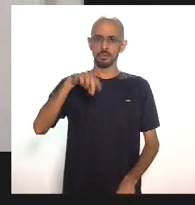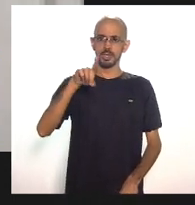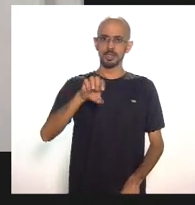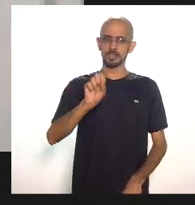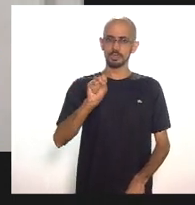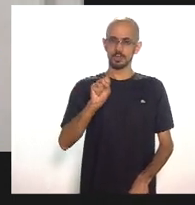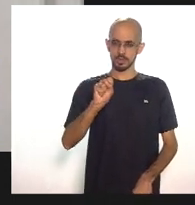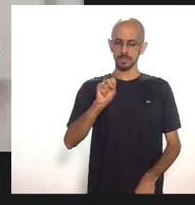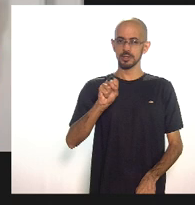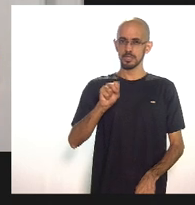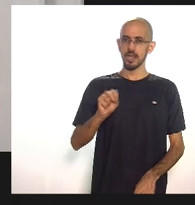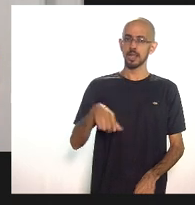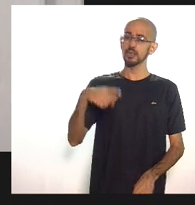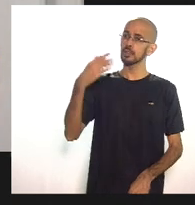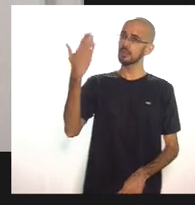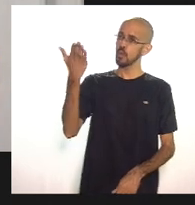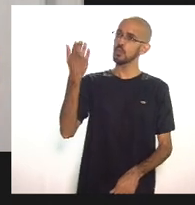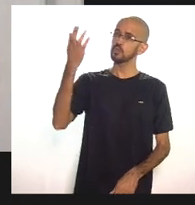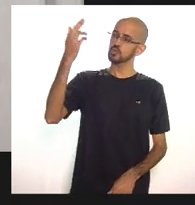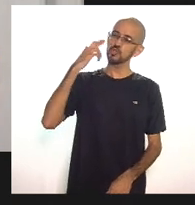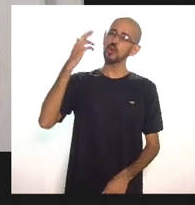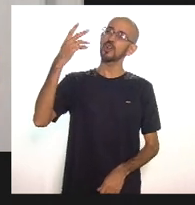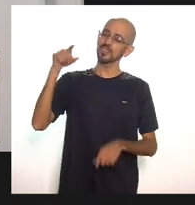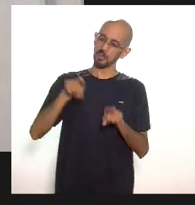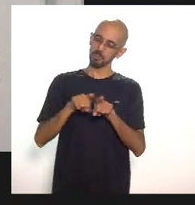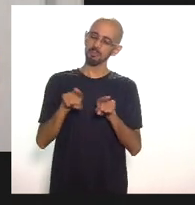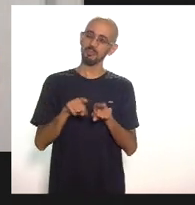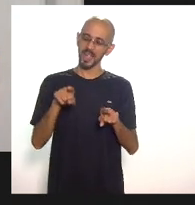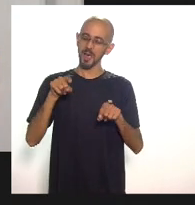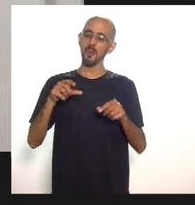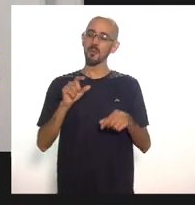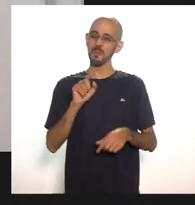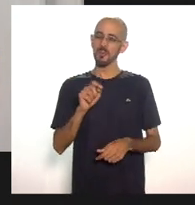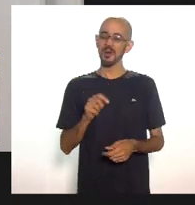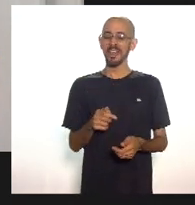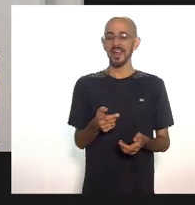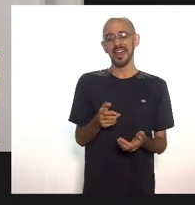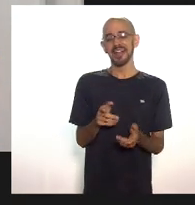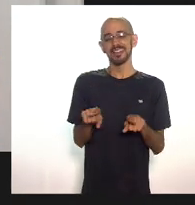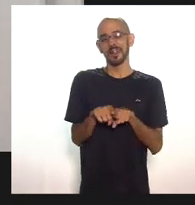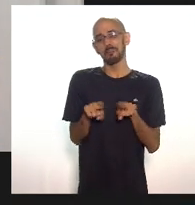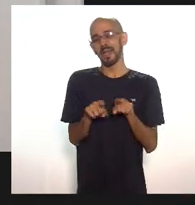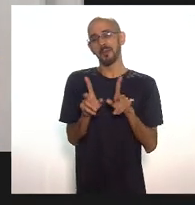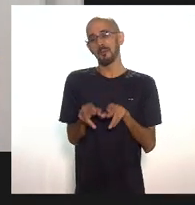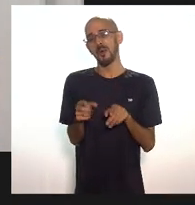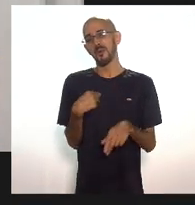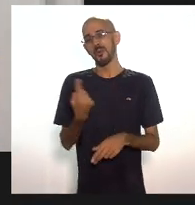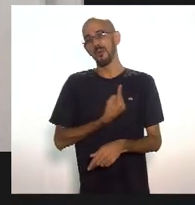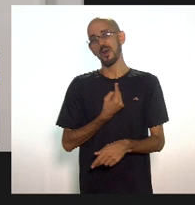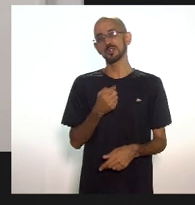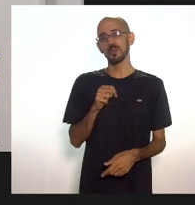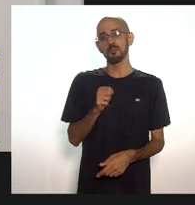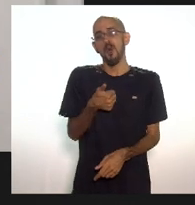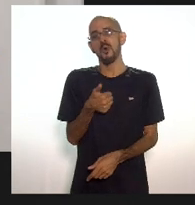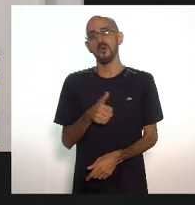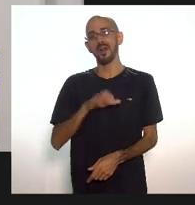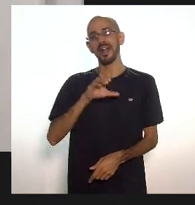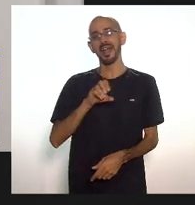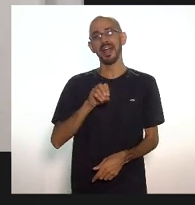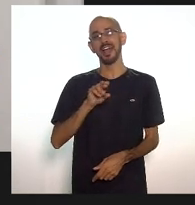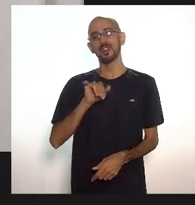acho que o senhor também é um pouquinho carioca, como todos nós, e vai ter um olhar muito especial